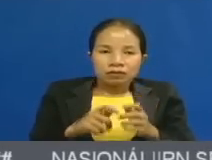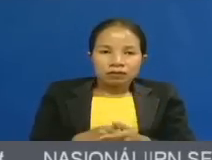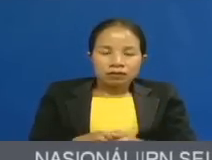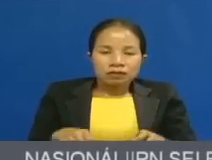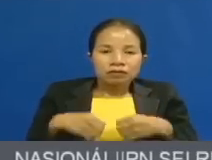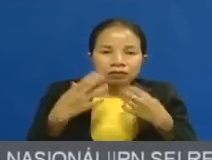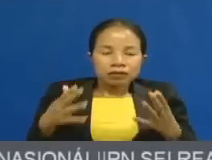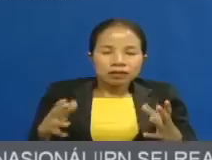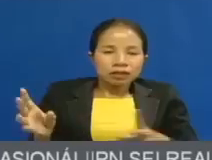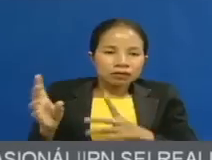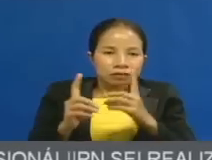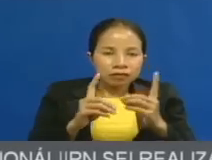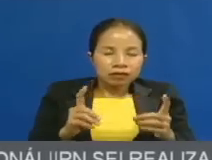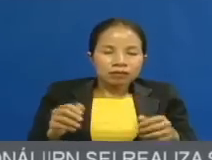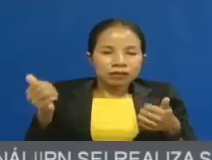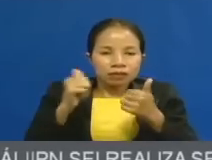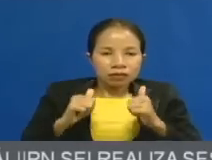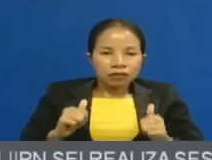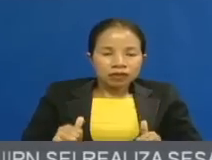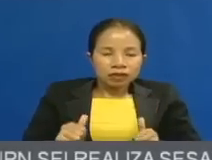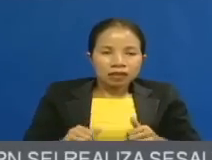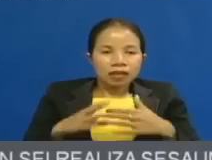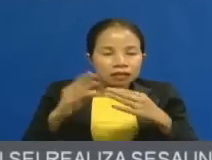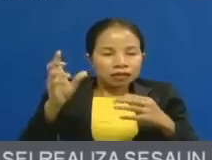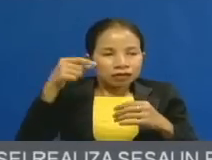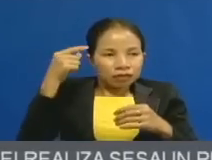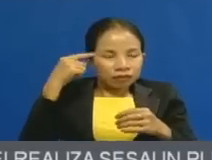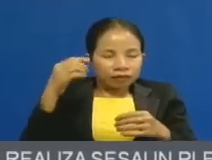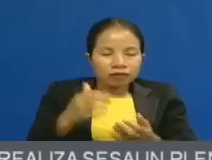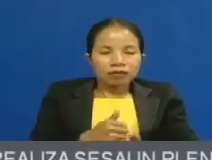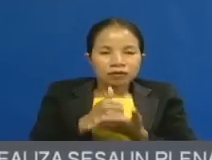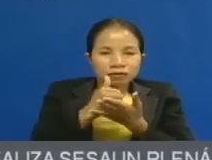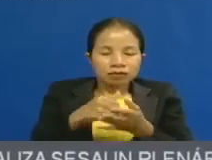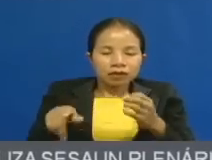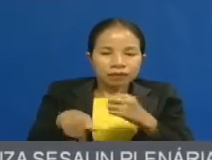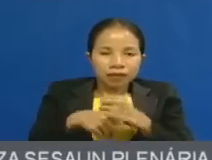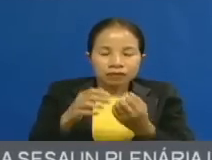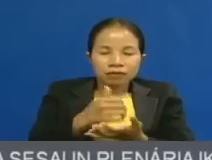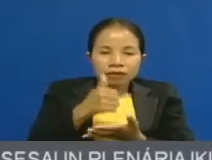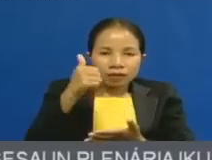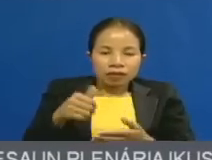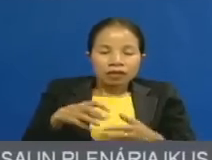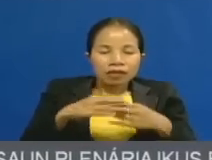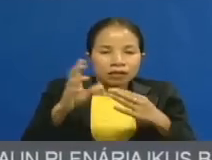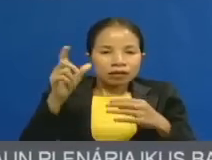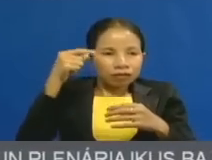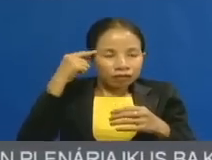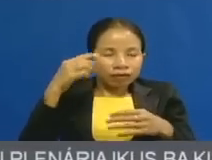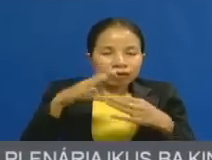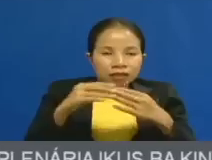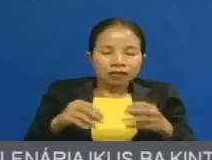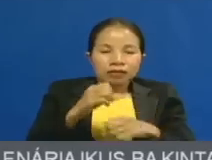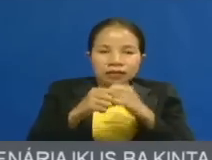uensa adapta modelo ne, ia formação do governo, o sustenta partido nem mais votado, a forma de governo, o conto o